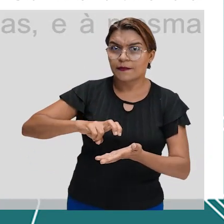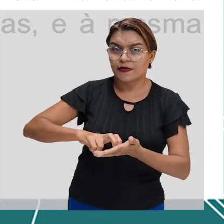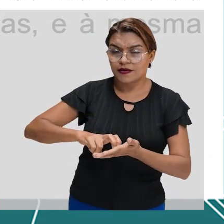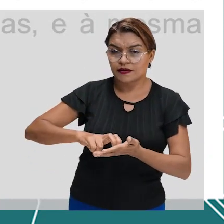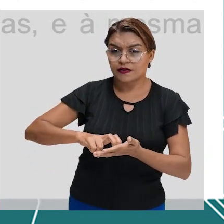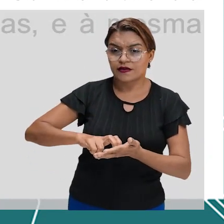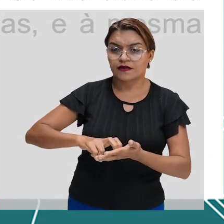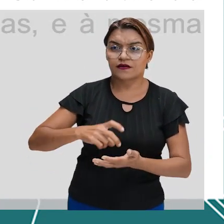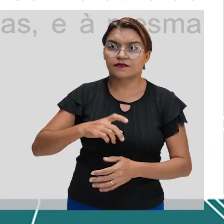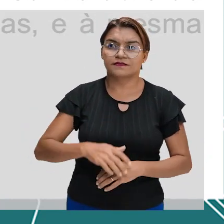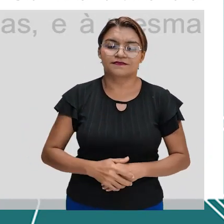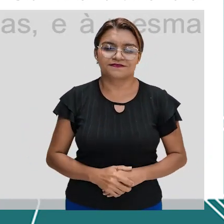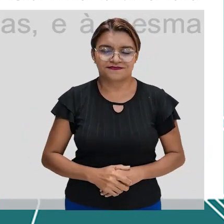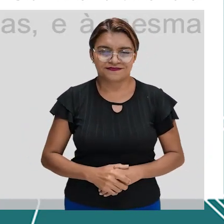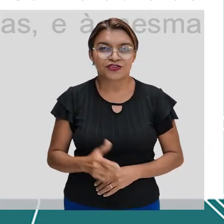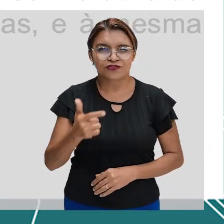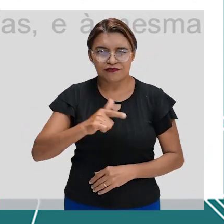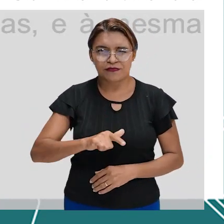321